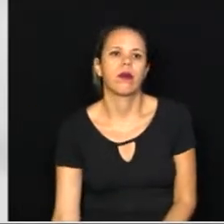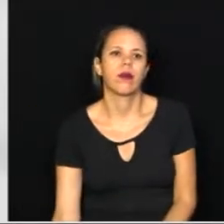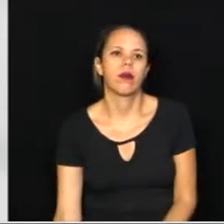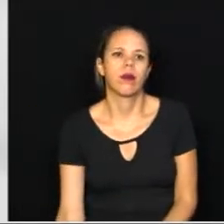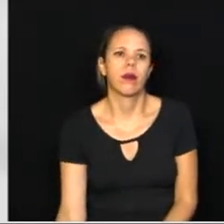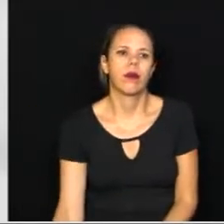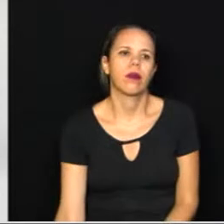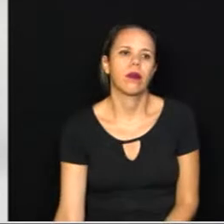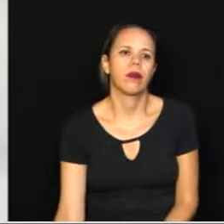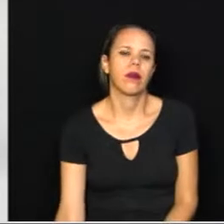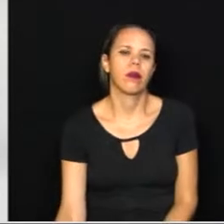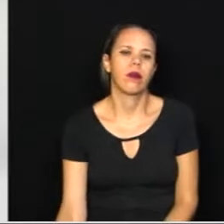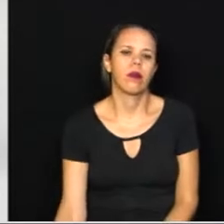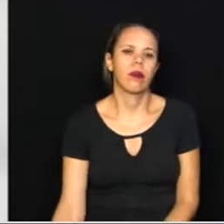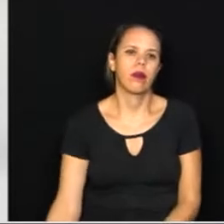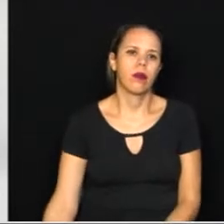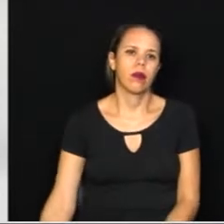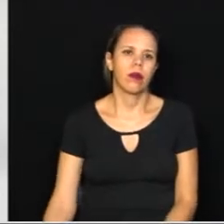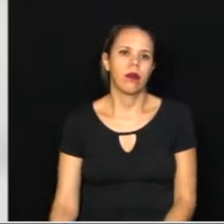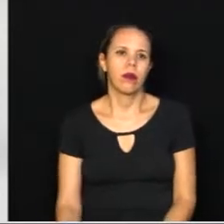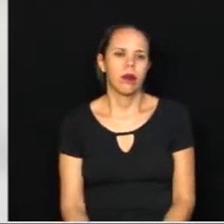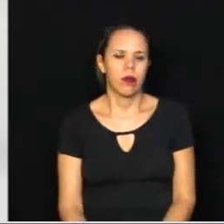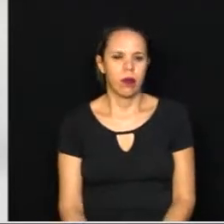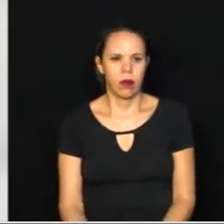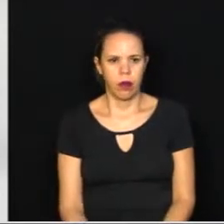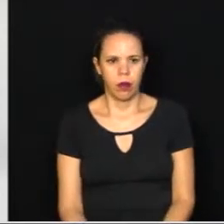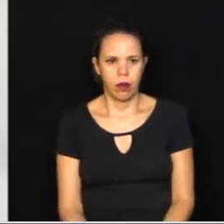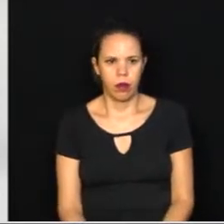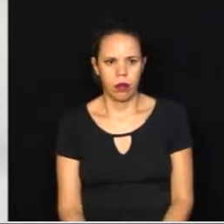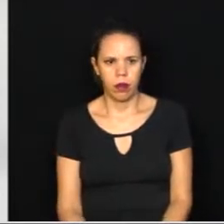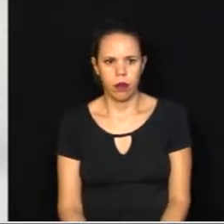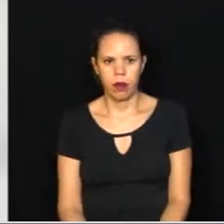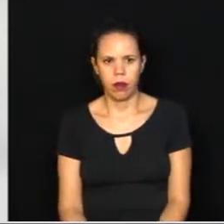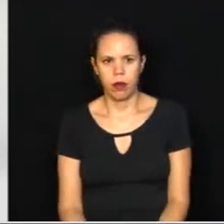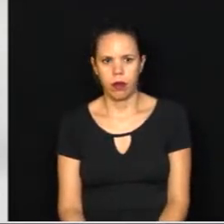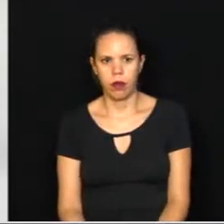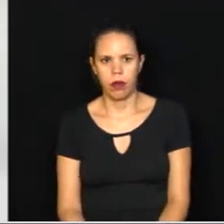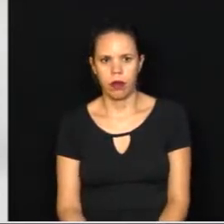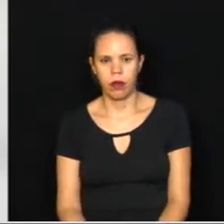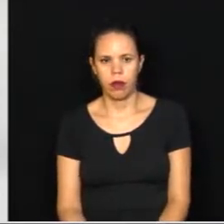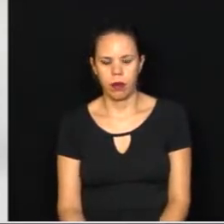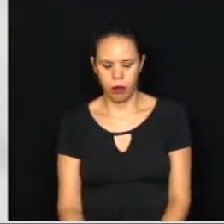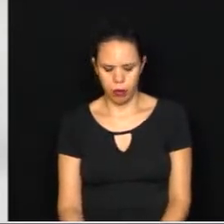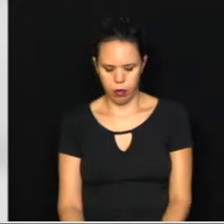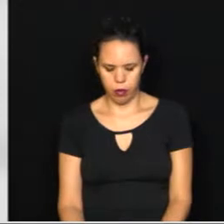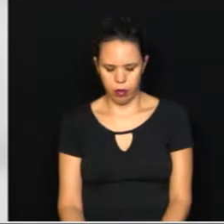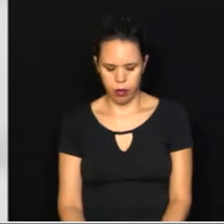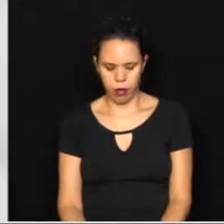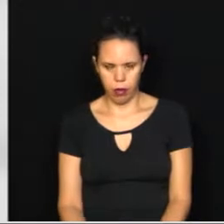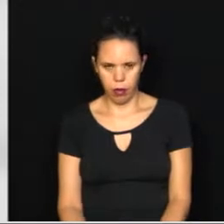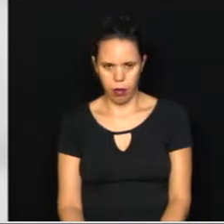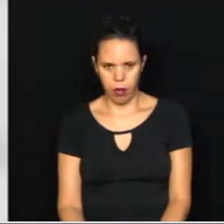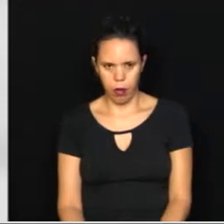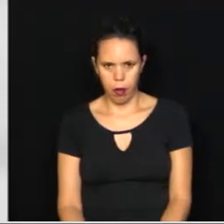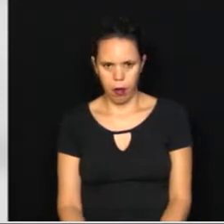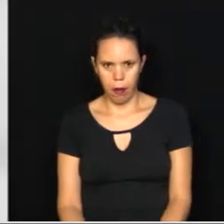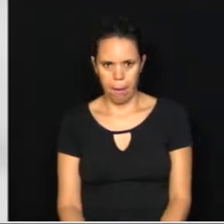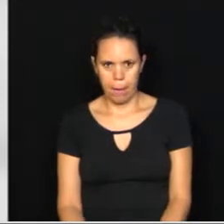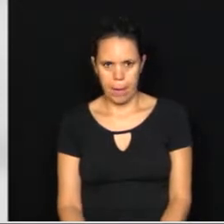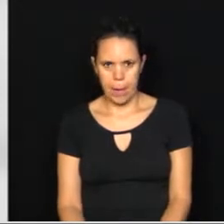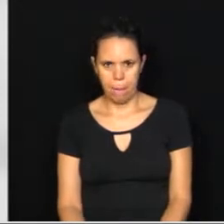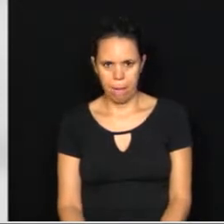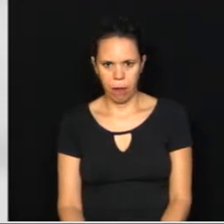centros de saúde. Por isso, a gente colocou aqui, olha, vamos lembrar bem a população. A gente tem os 14 centros.